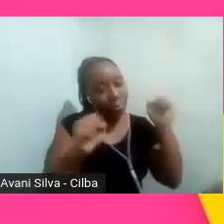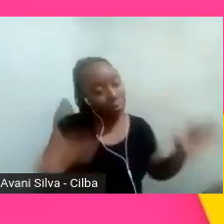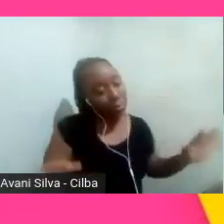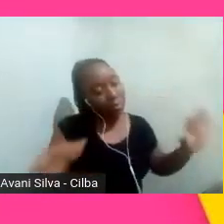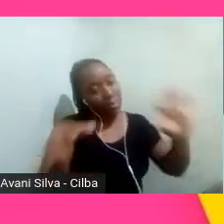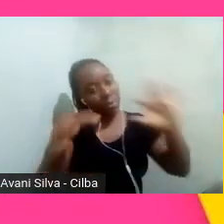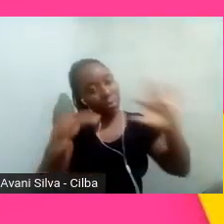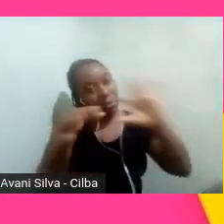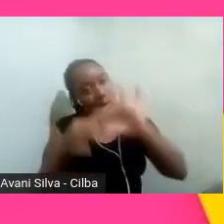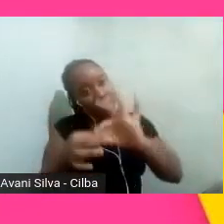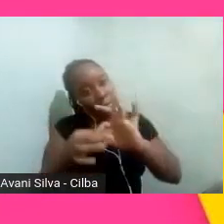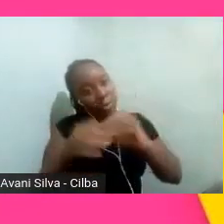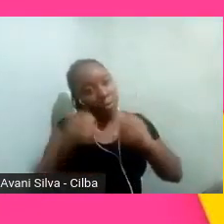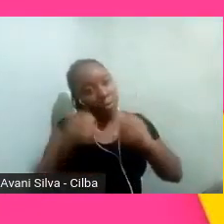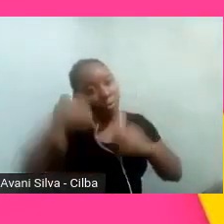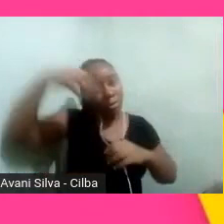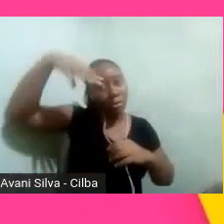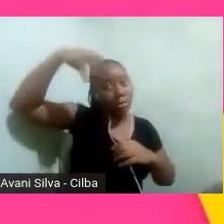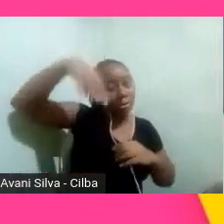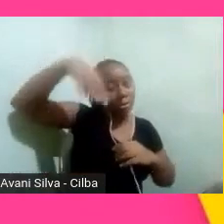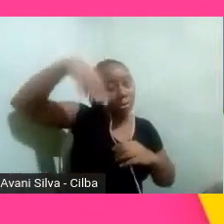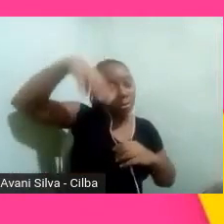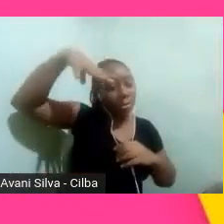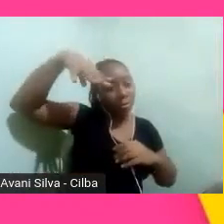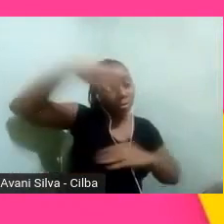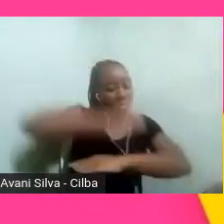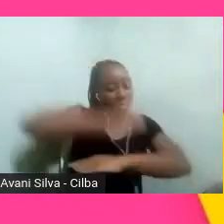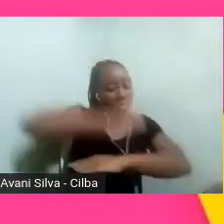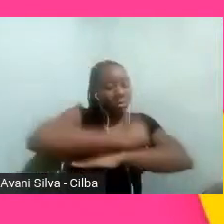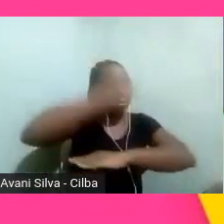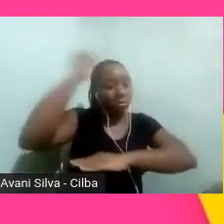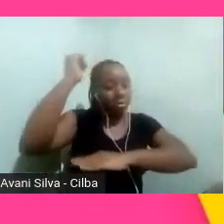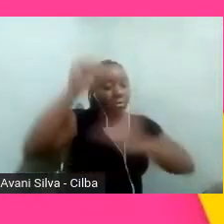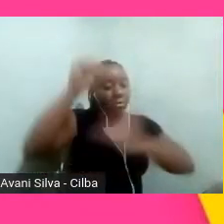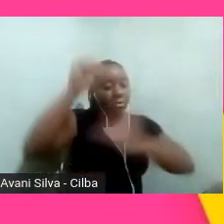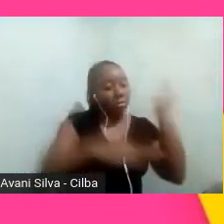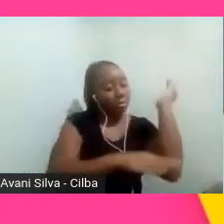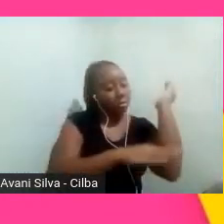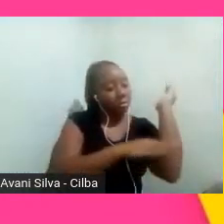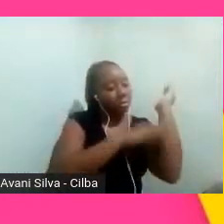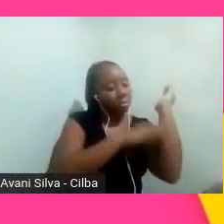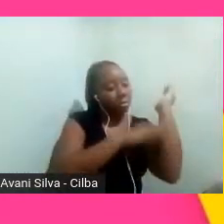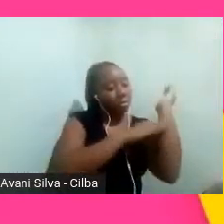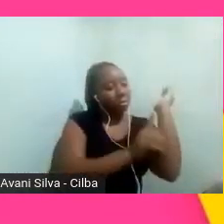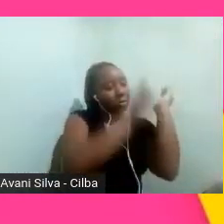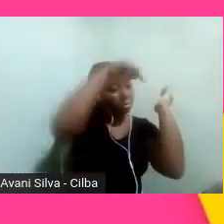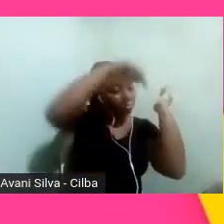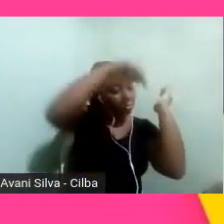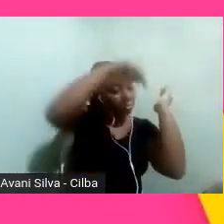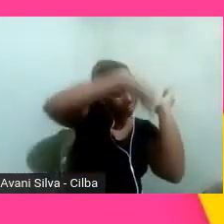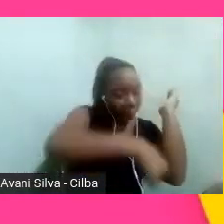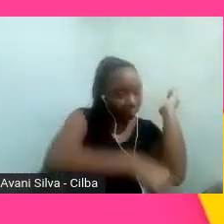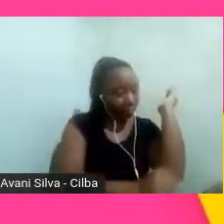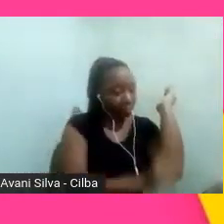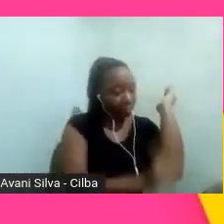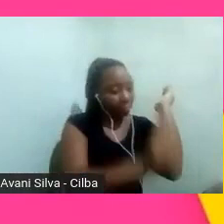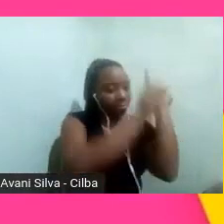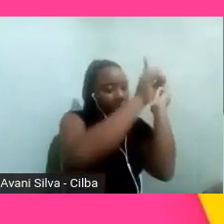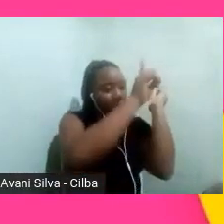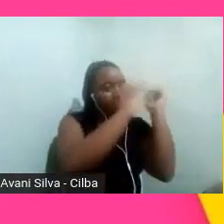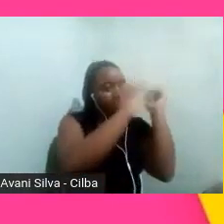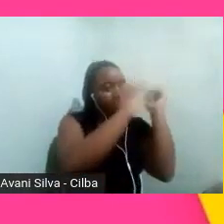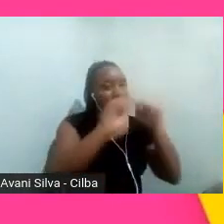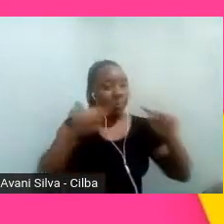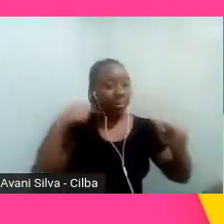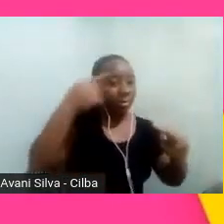janela. Ou eu posso subir e descer o elevador, e depois que eu subi e desci o elevador, eu